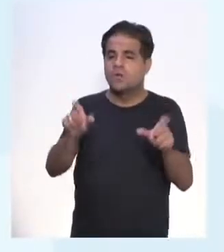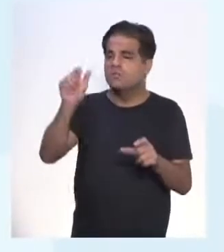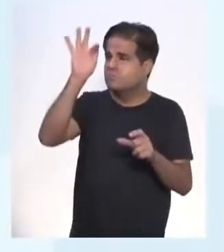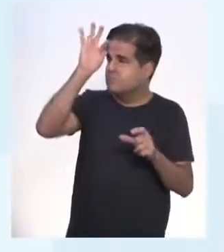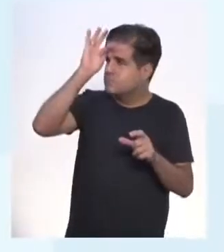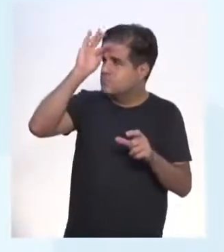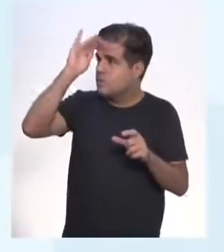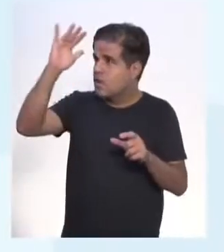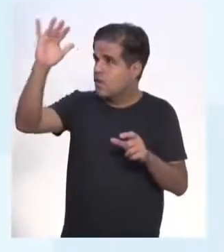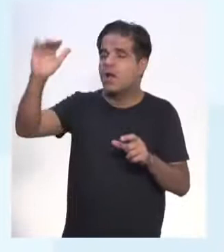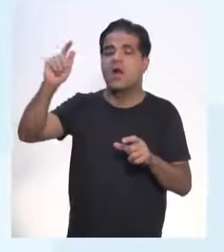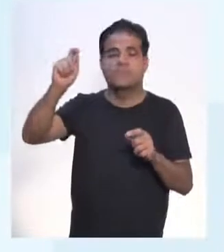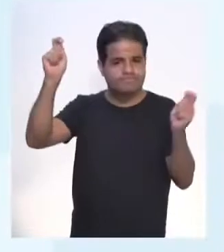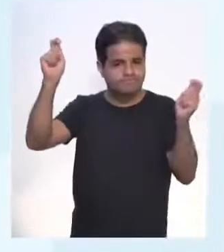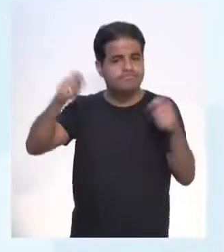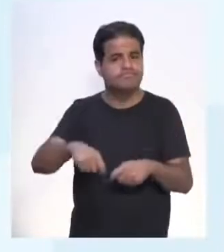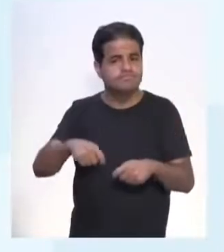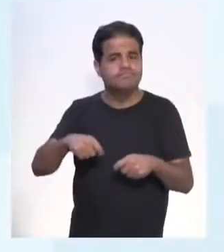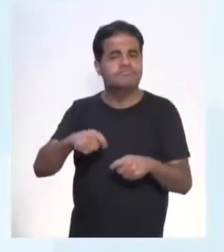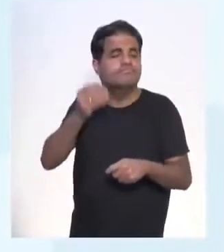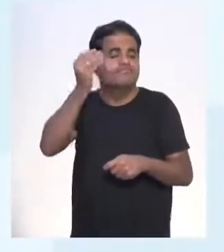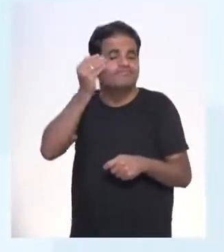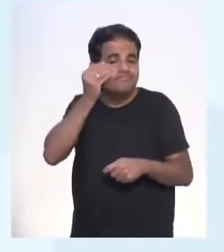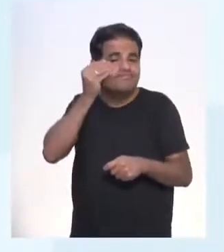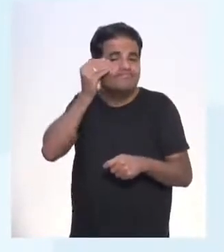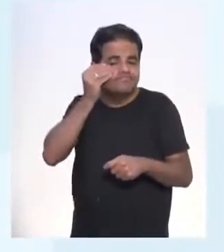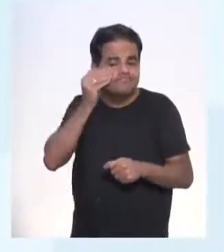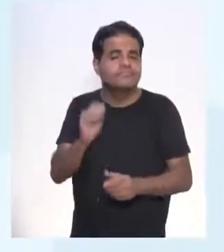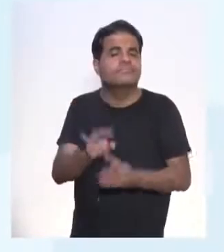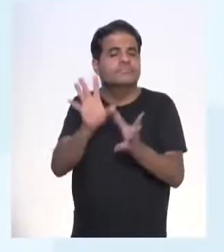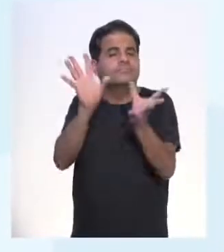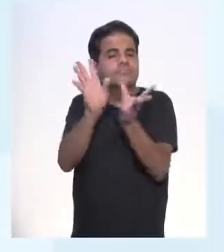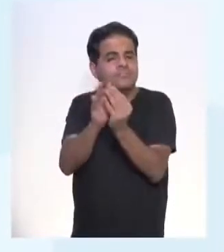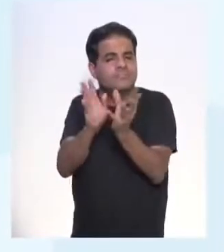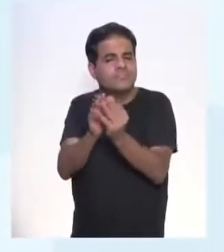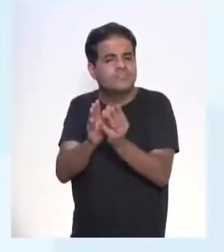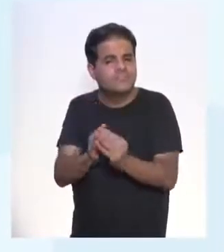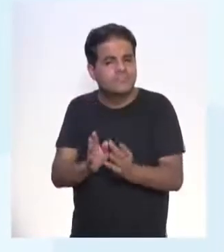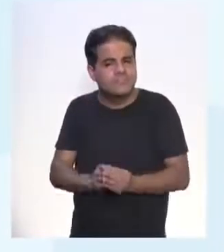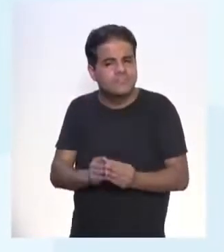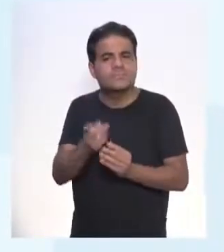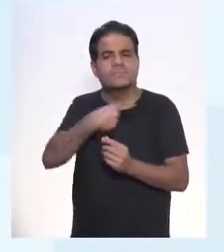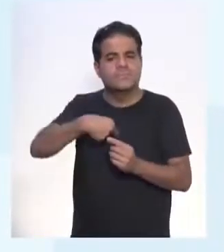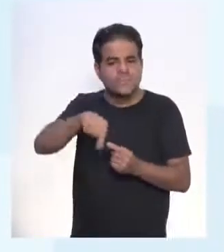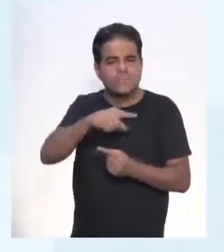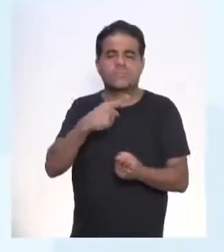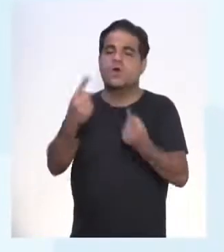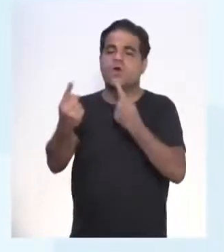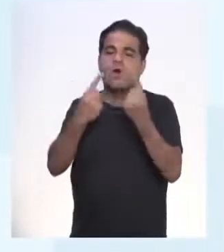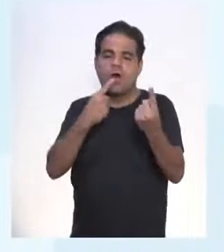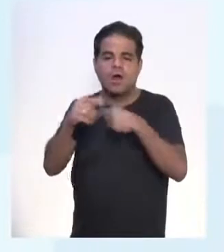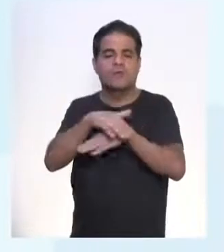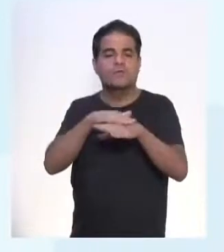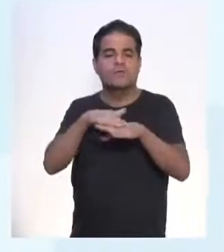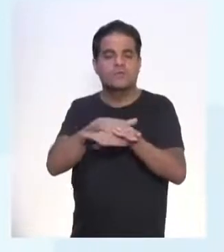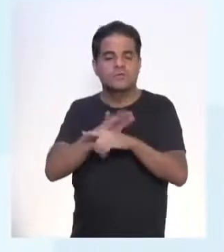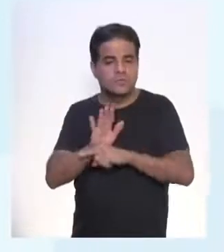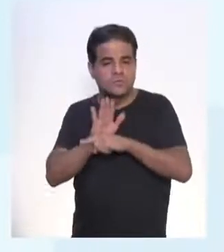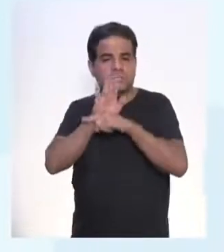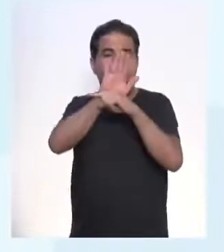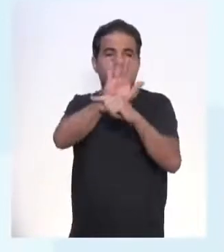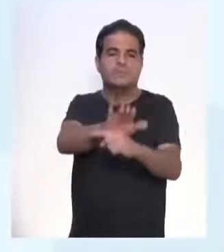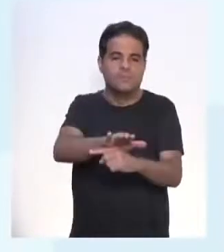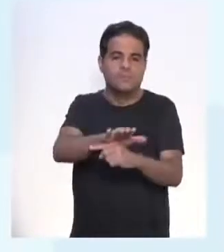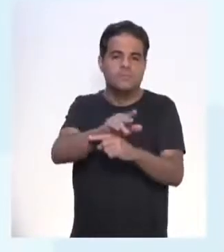filósofos, não? Essa é uma possibilidade de tentar sistematizar um pouco o que nós conversamos hoje, com o auxílio do